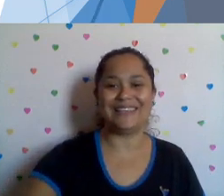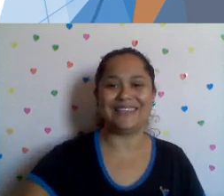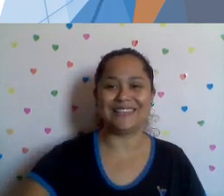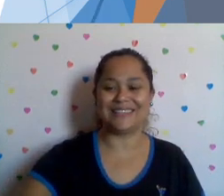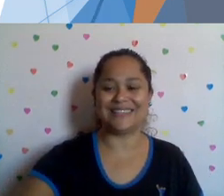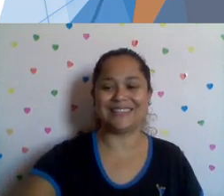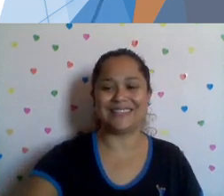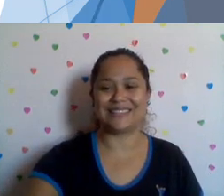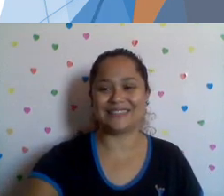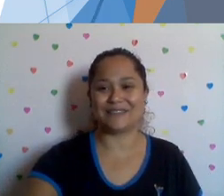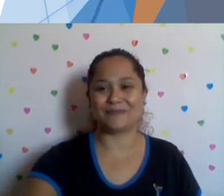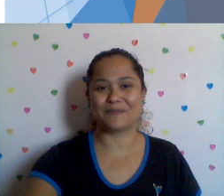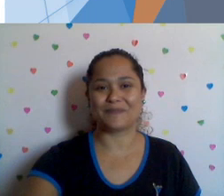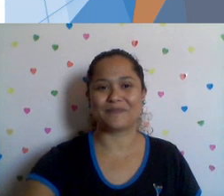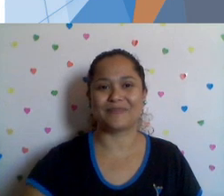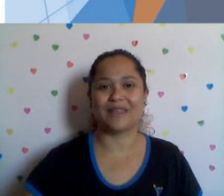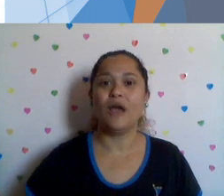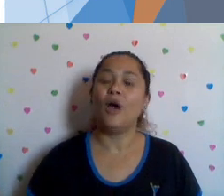2.